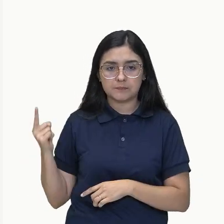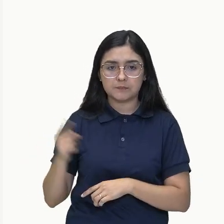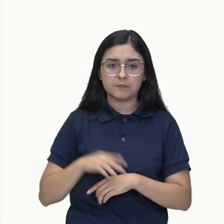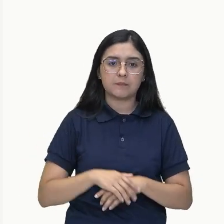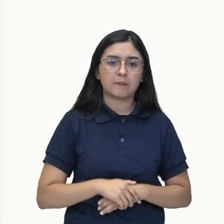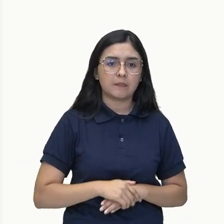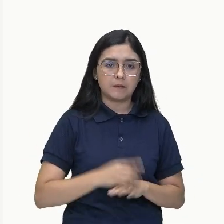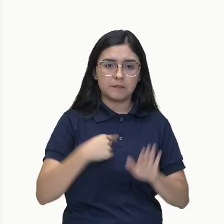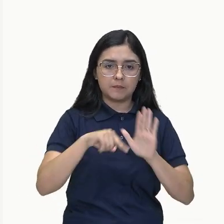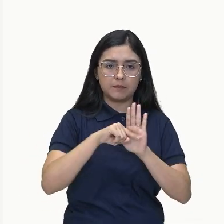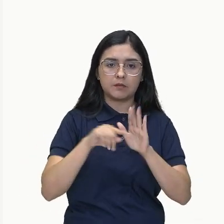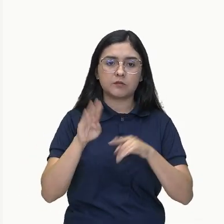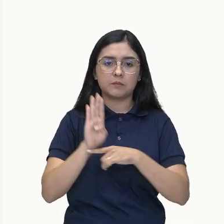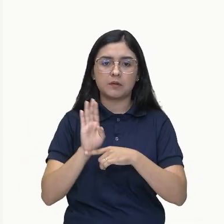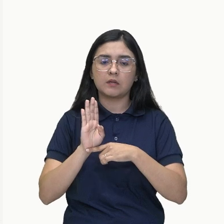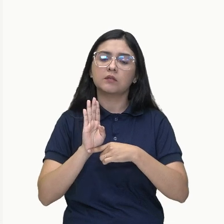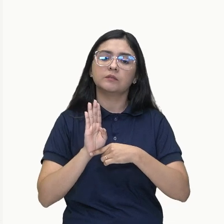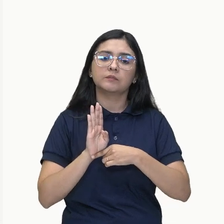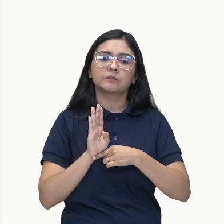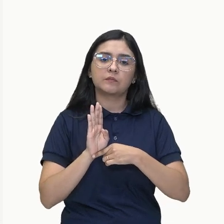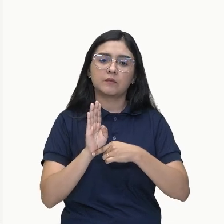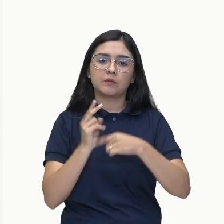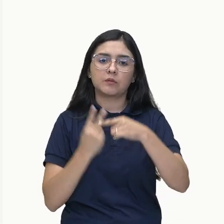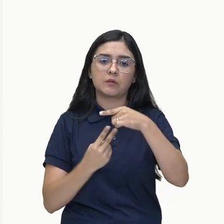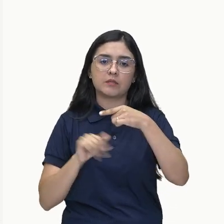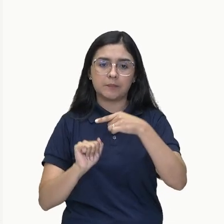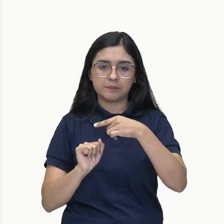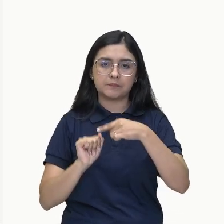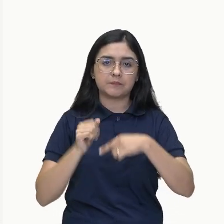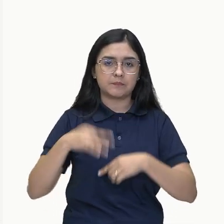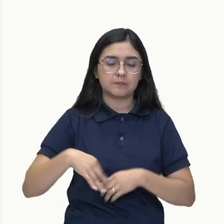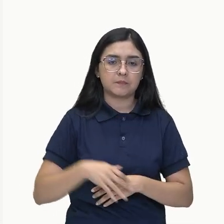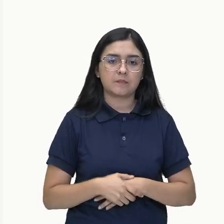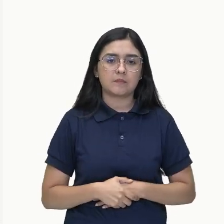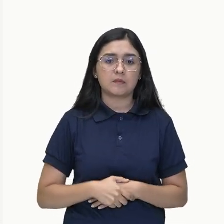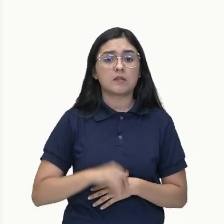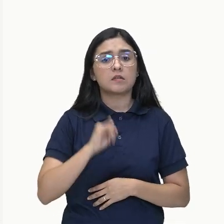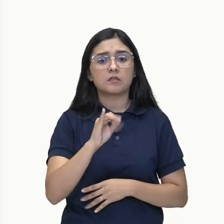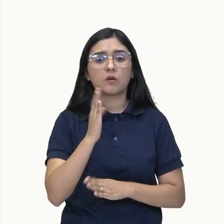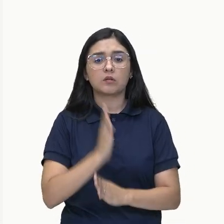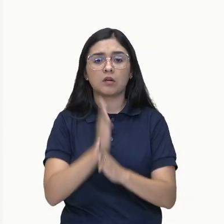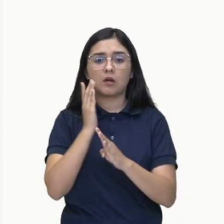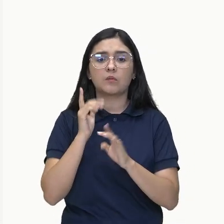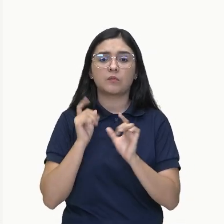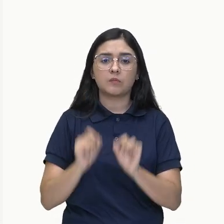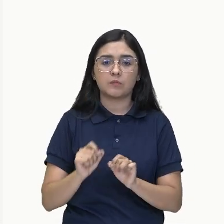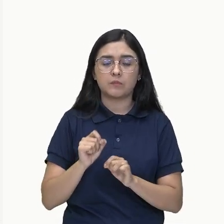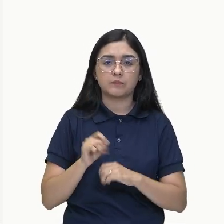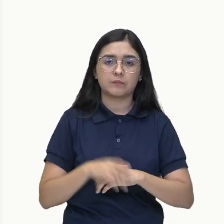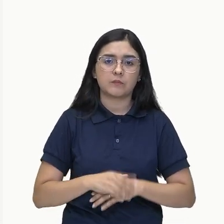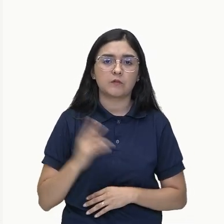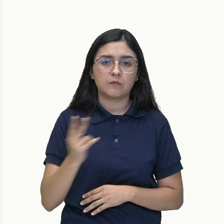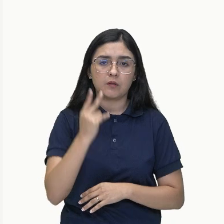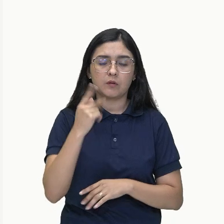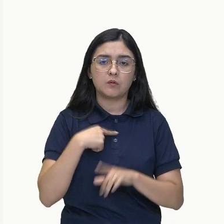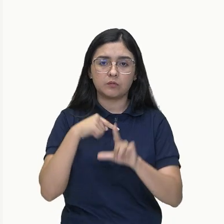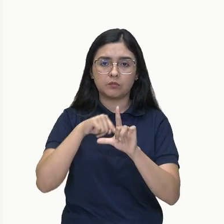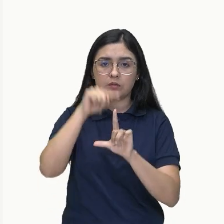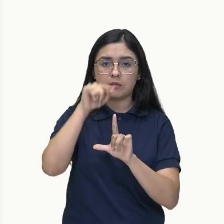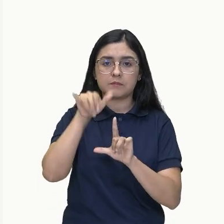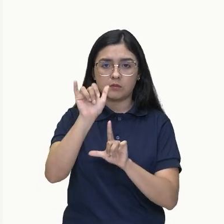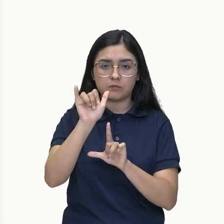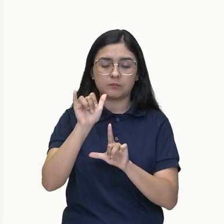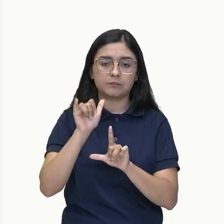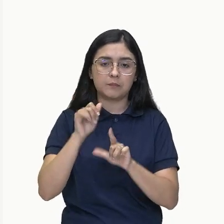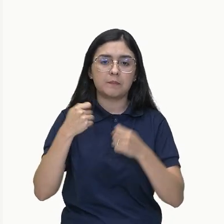Menos b sobre 2a. Beleza? Quando eu quiser encontrar a coordenada